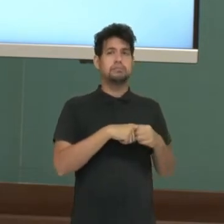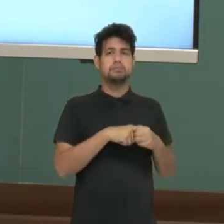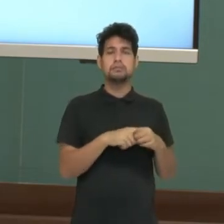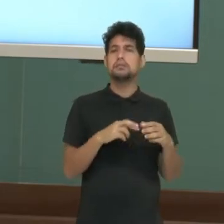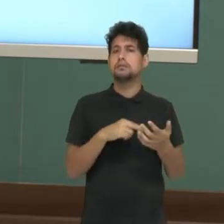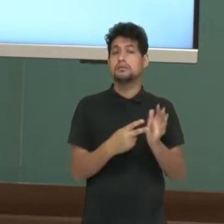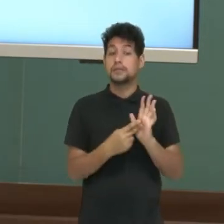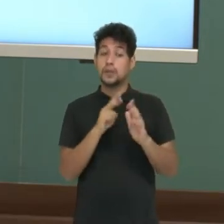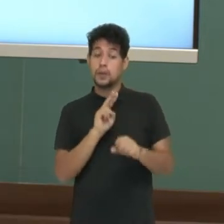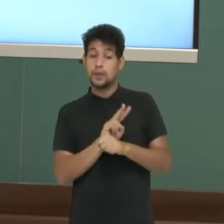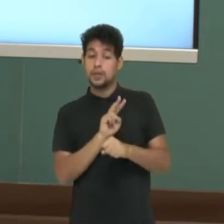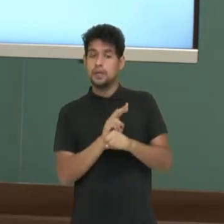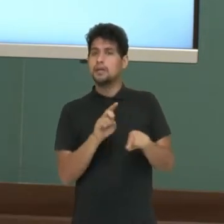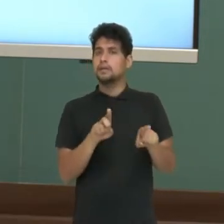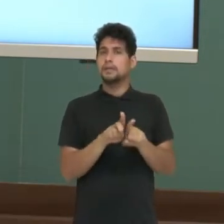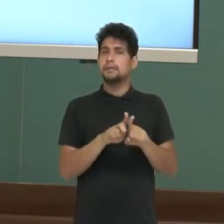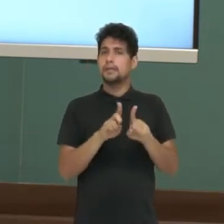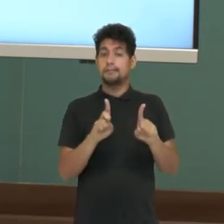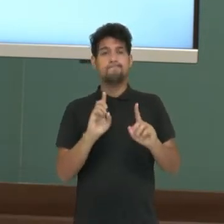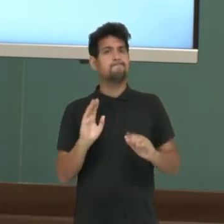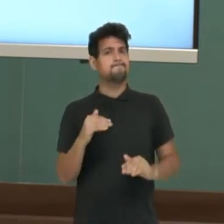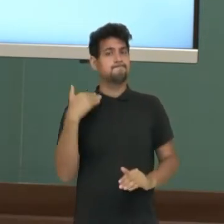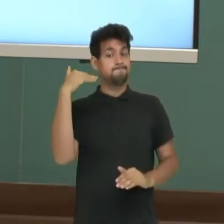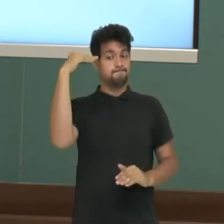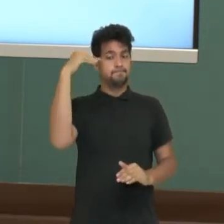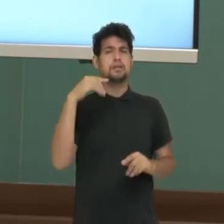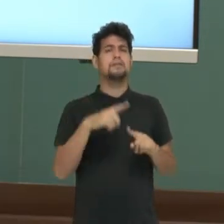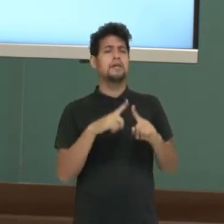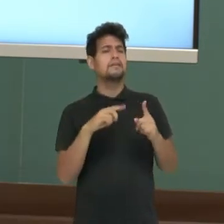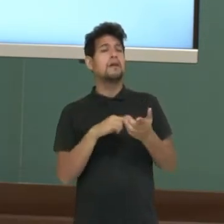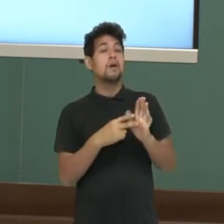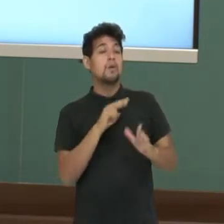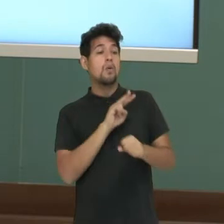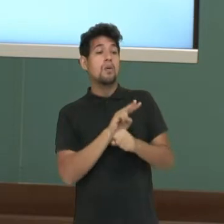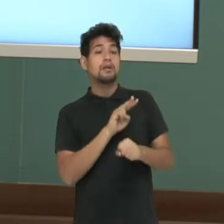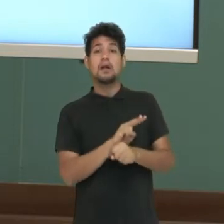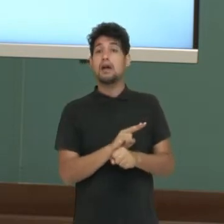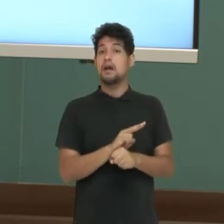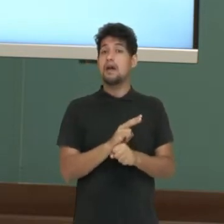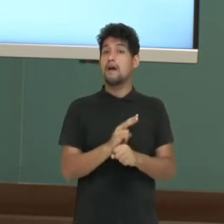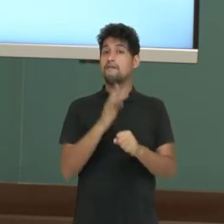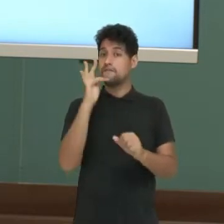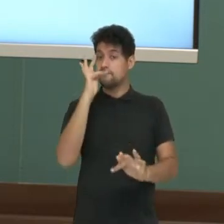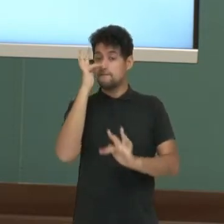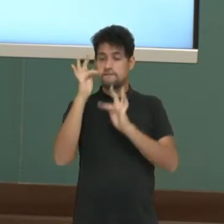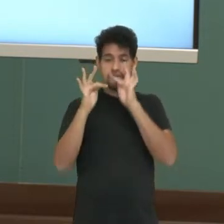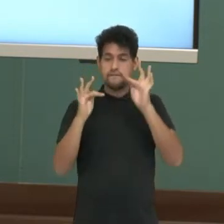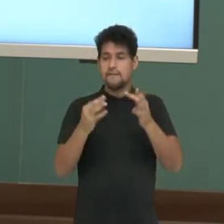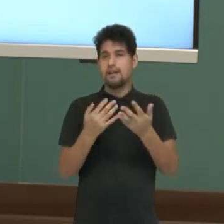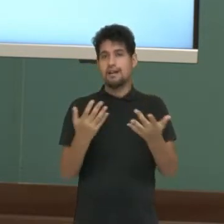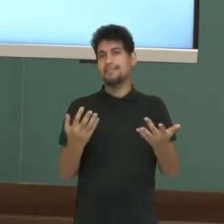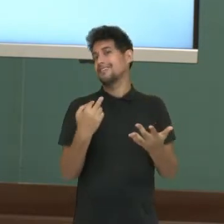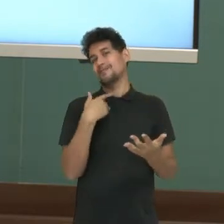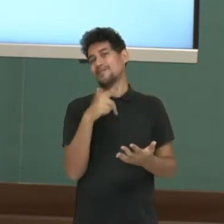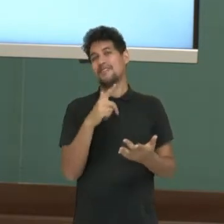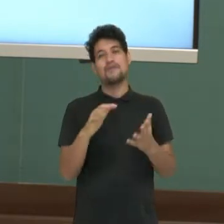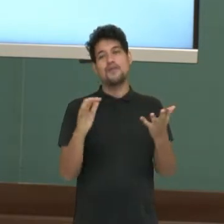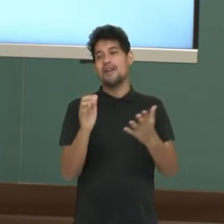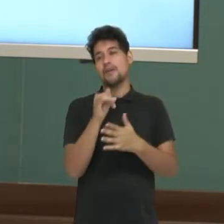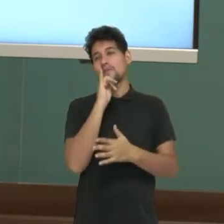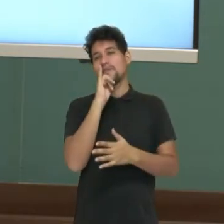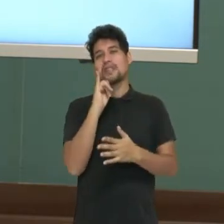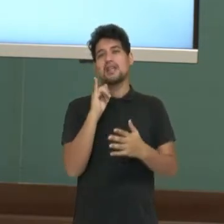devido cuidado, né? Extremo quanto a isso. E isso ajuda a preservar, então, a fauna, né? E a flora da região, né? Os